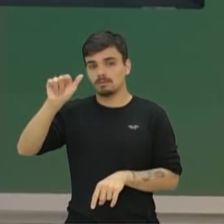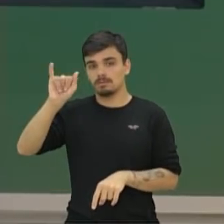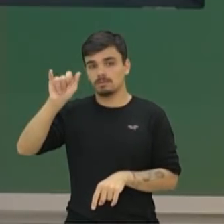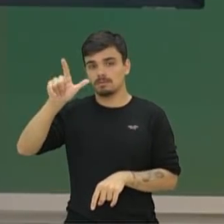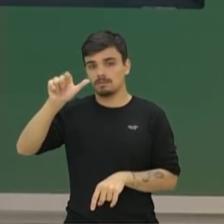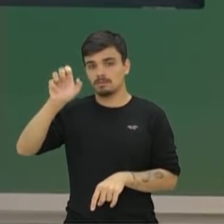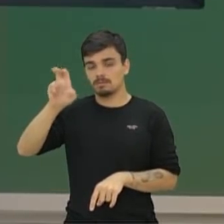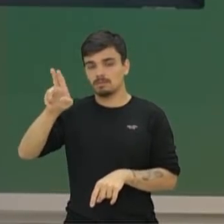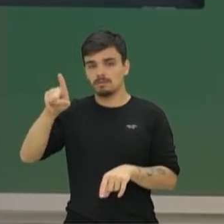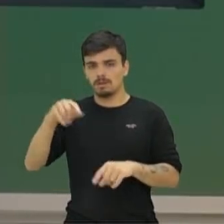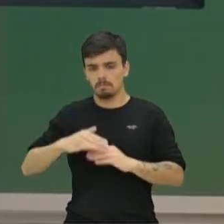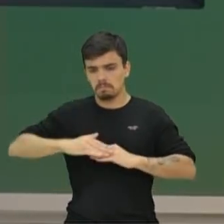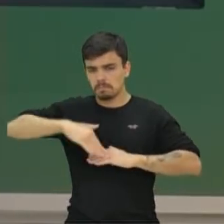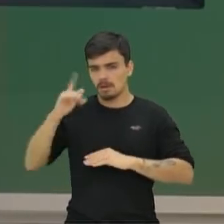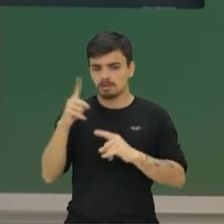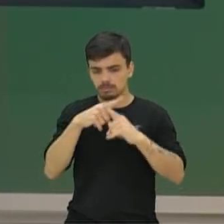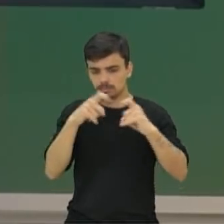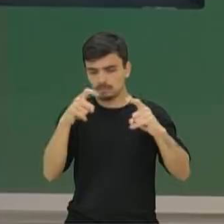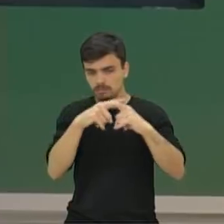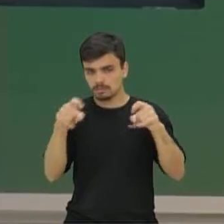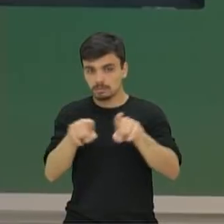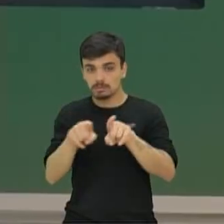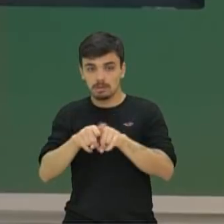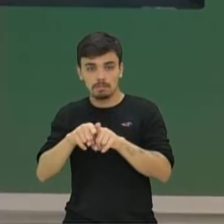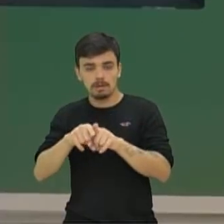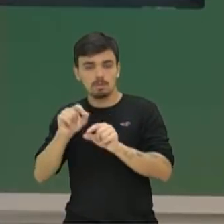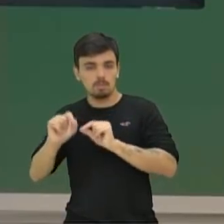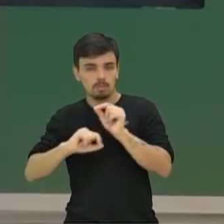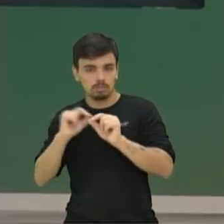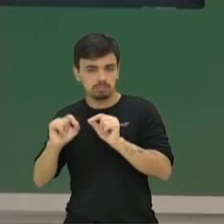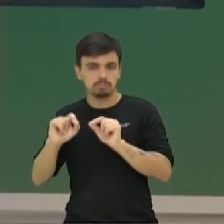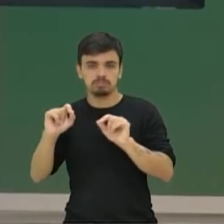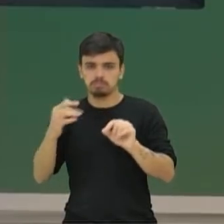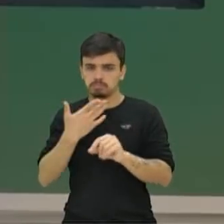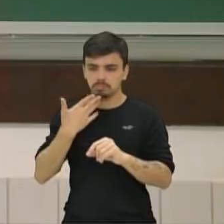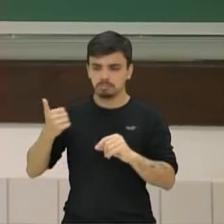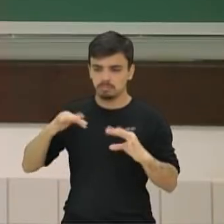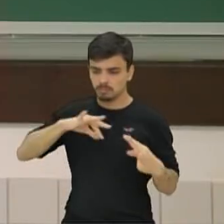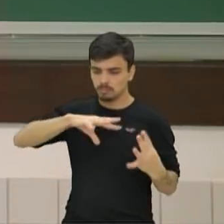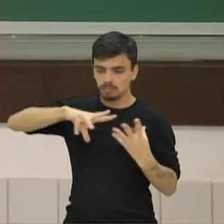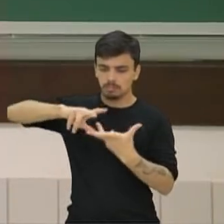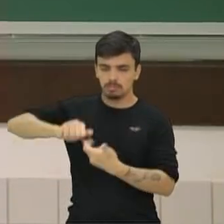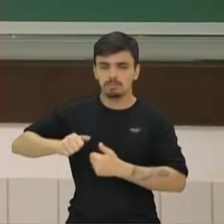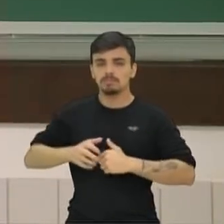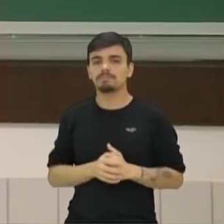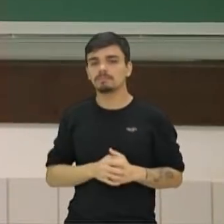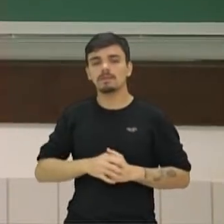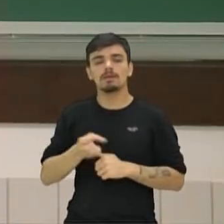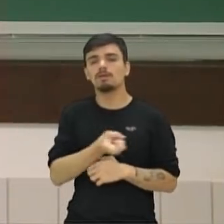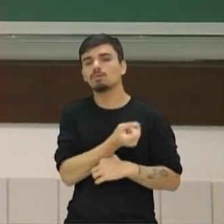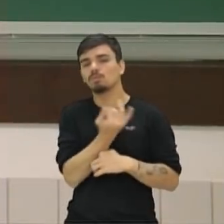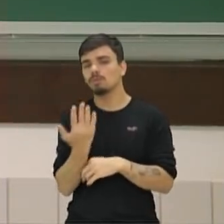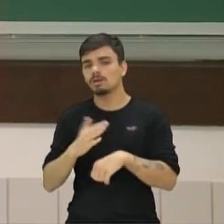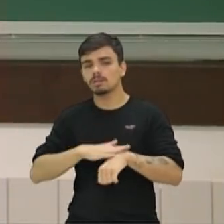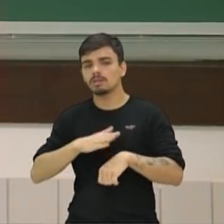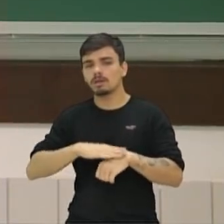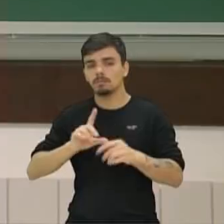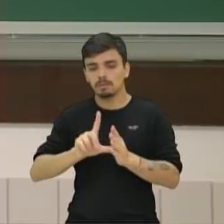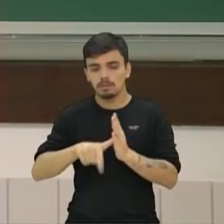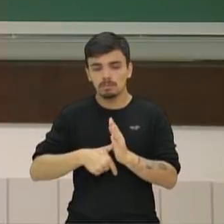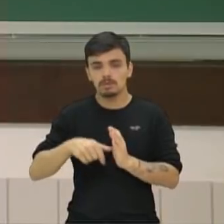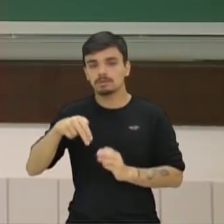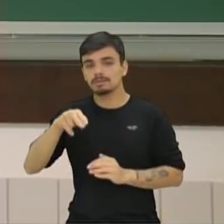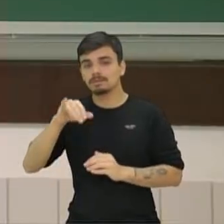ou melhor, um dos maiores cientistas e mais brilhantes do mundo. Quanto tempo depois do Nicolau já ter